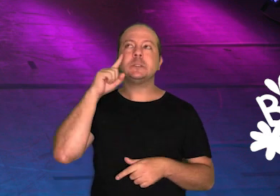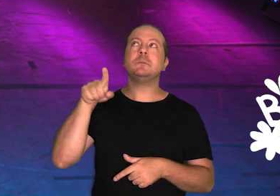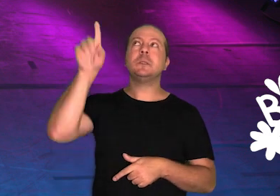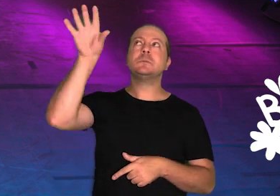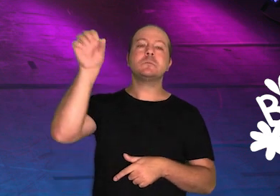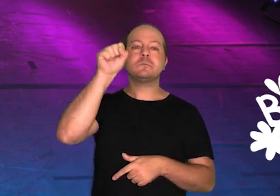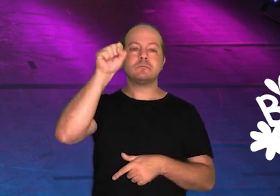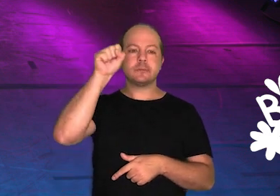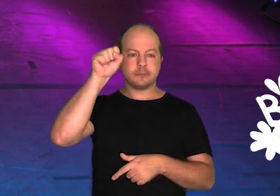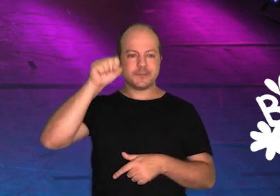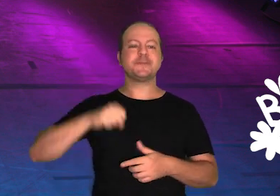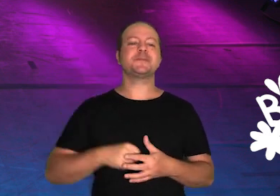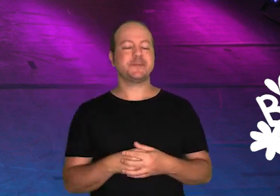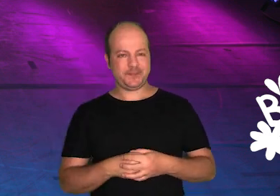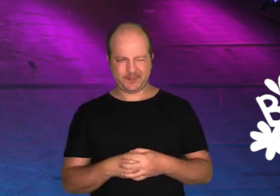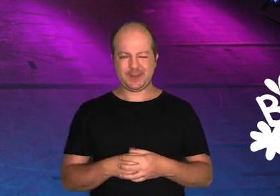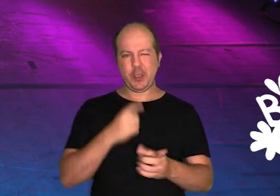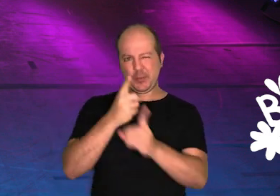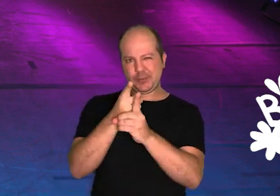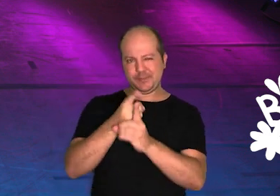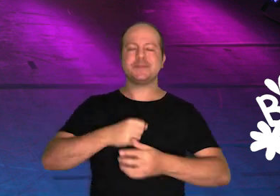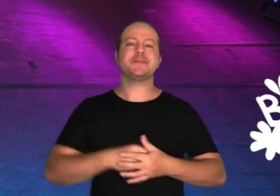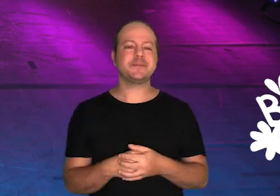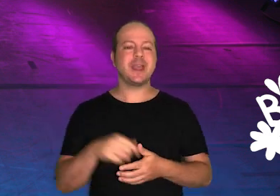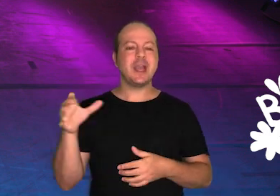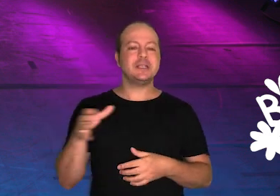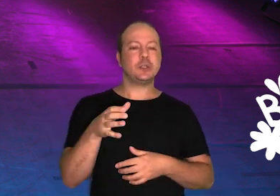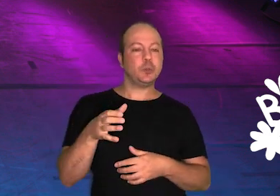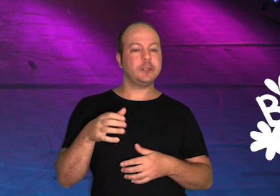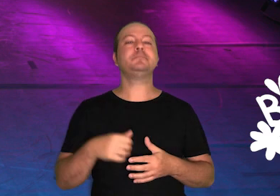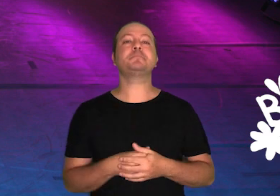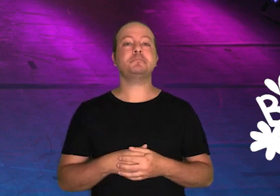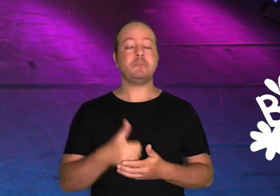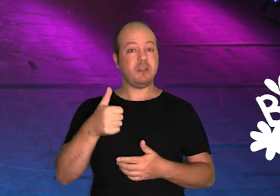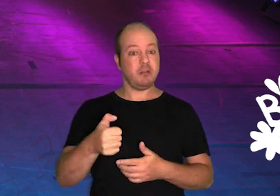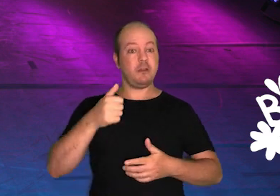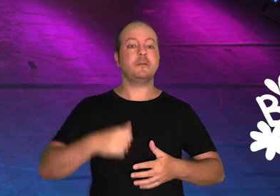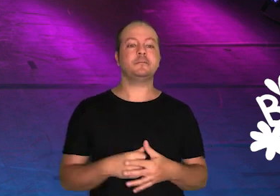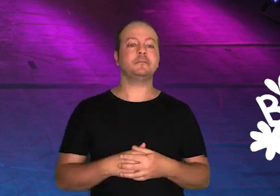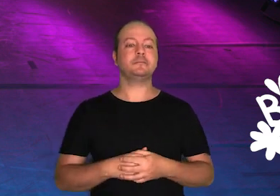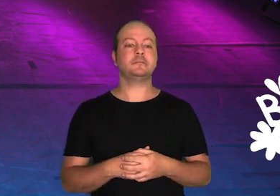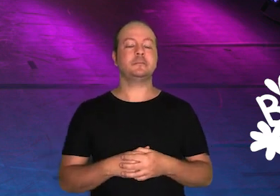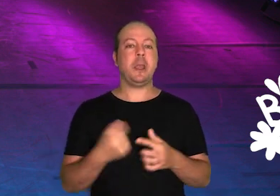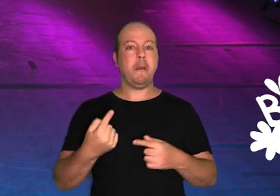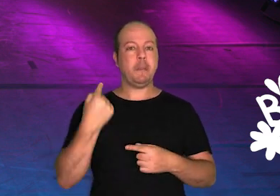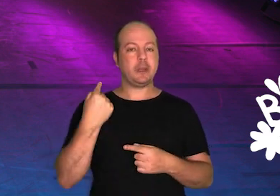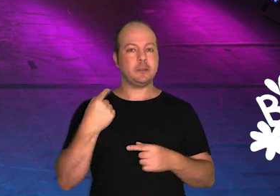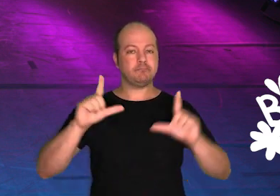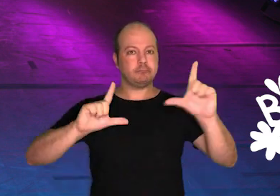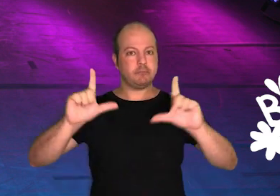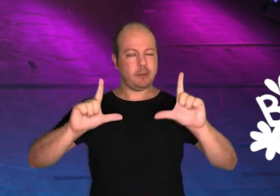armário. Mete a mão, acha o controle remoto, segura o controle remoto, liga o controle remoto. Psh, a